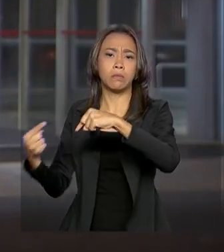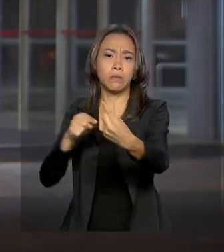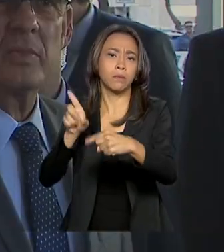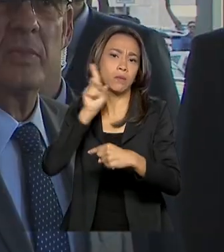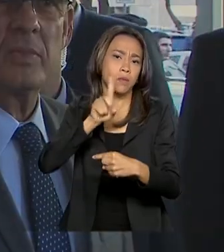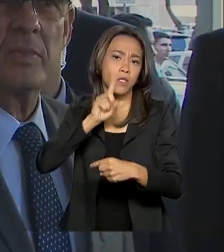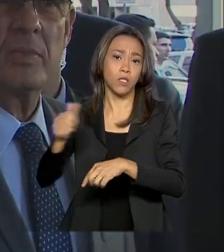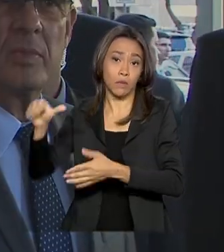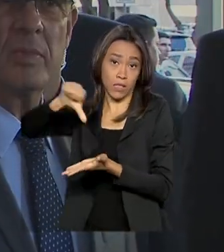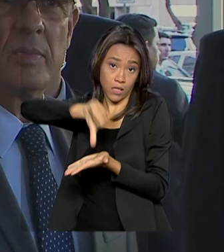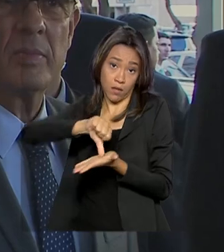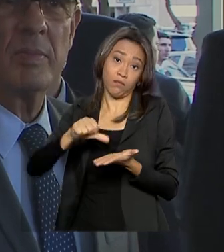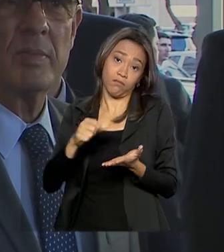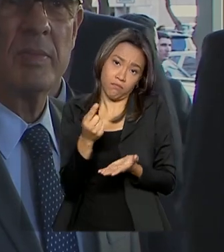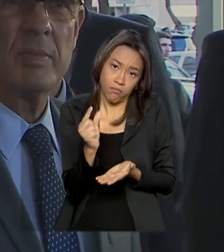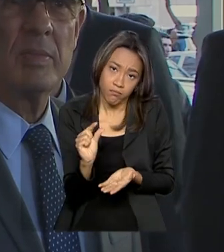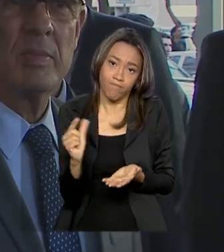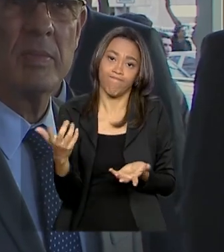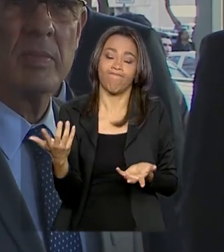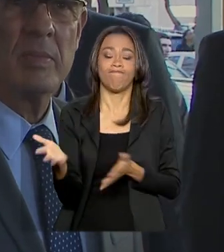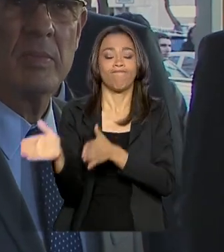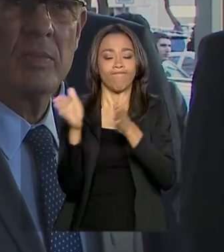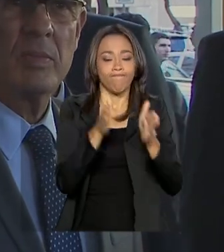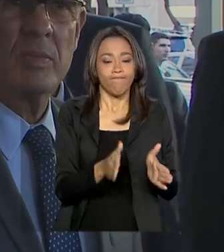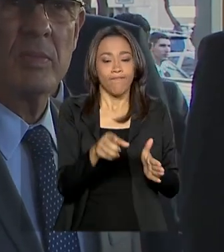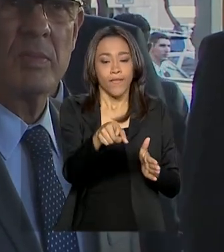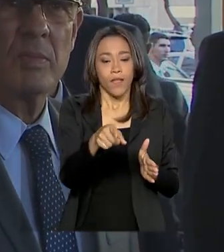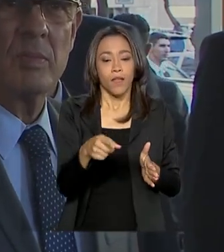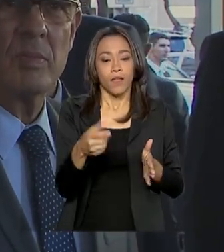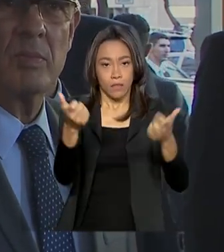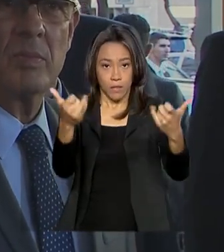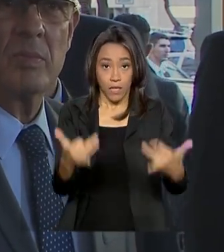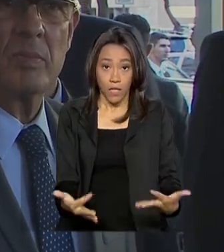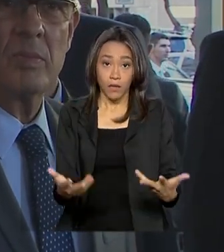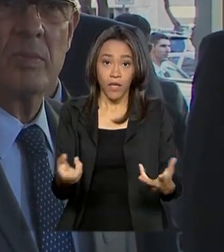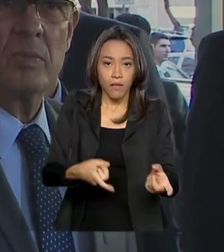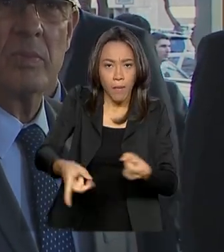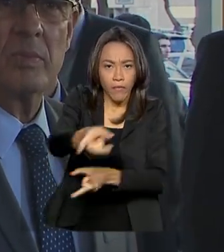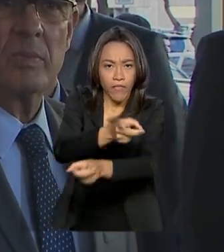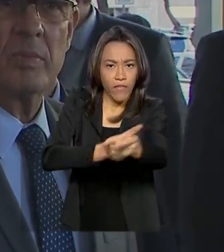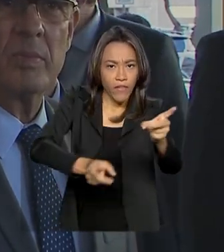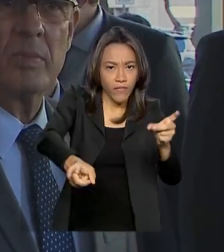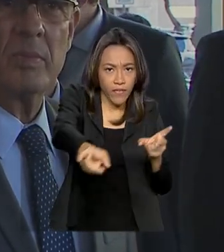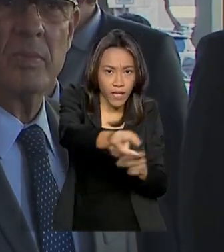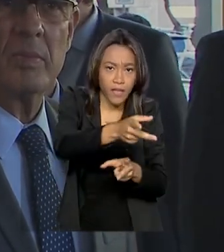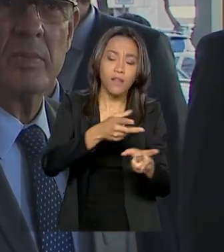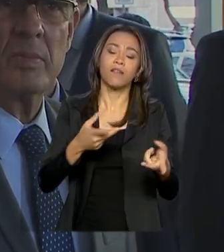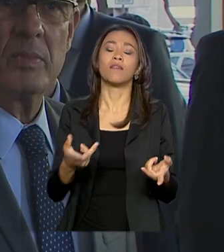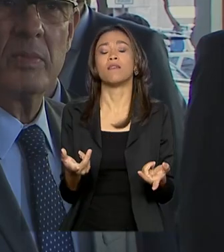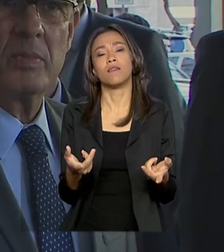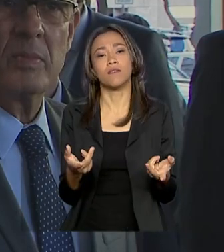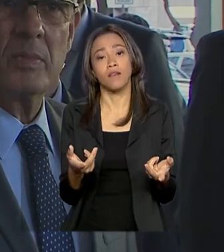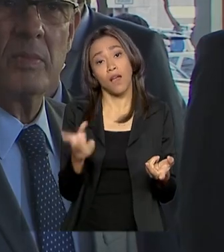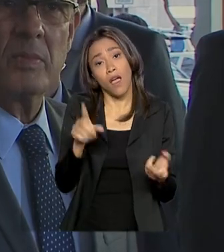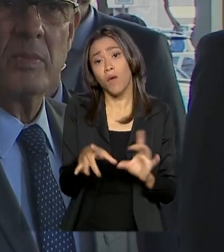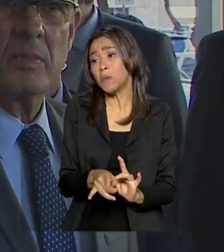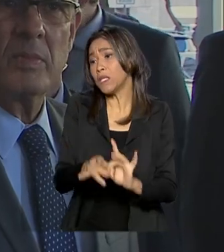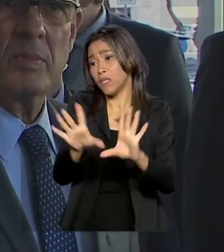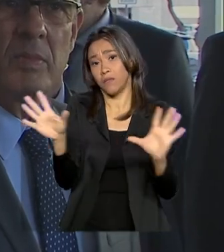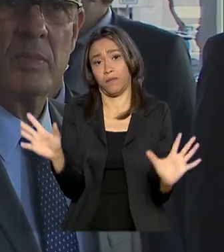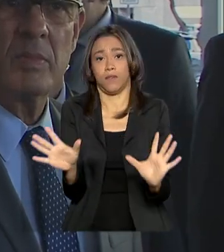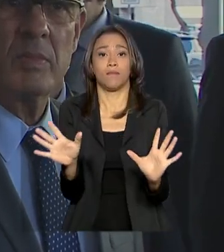interno. O comércio que nós resolvemos adotar é o livre mercado.